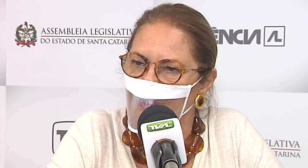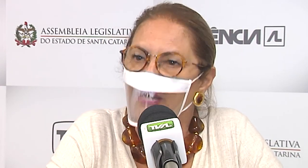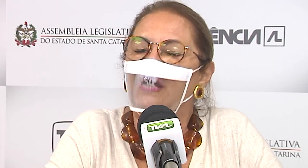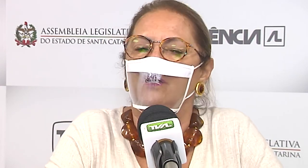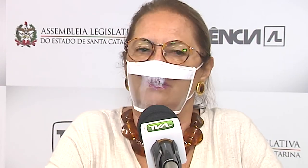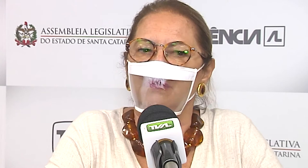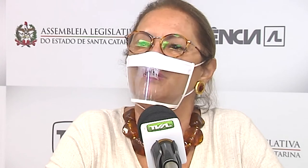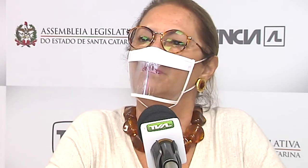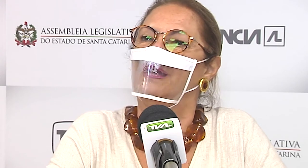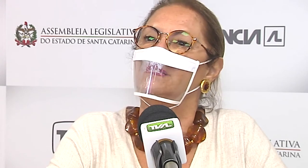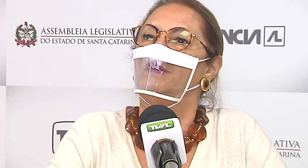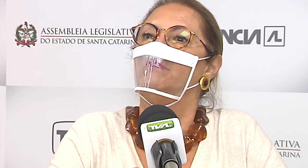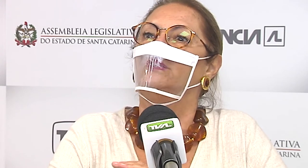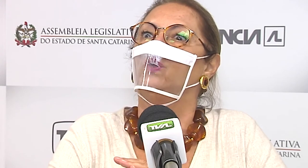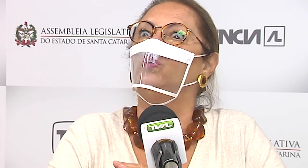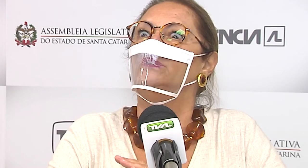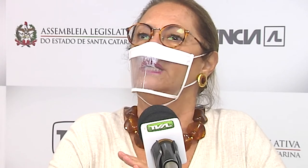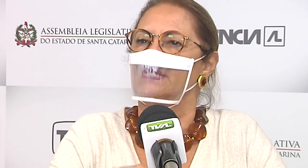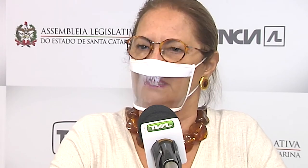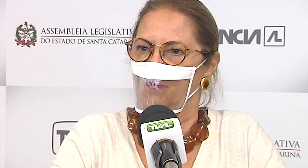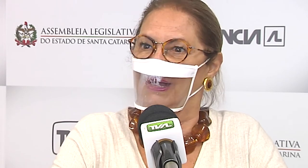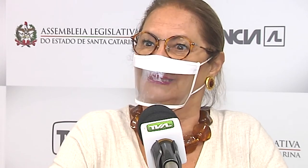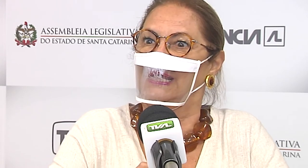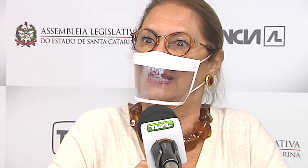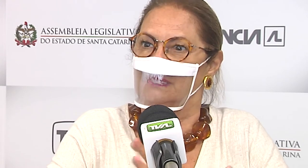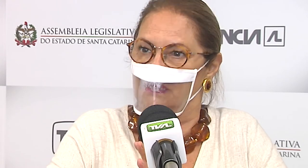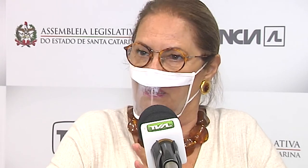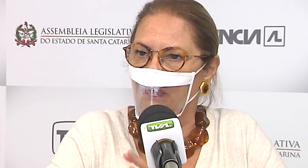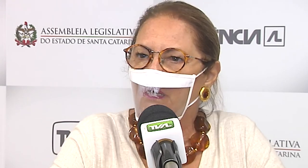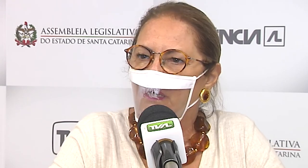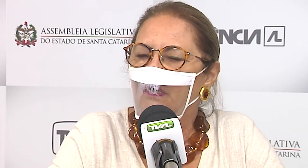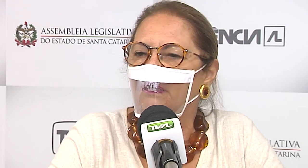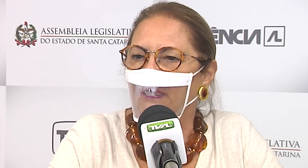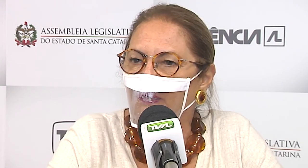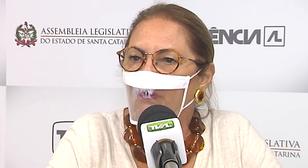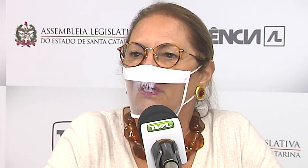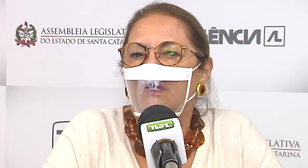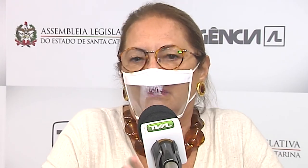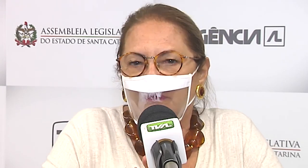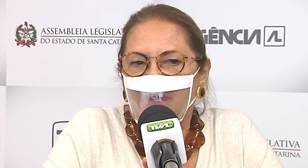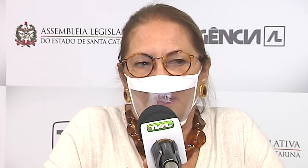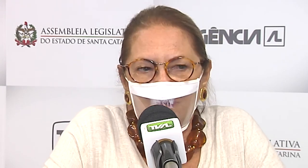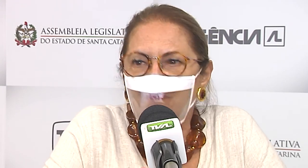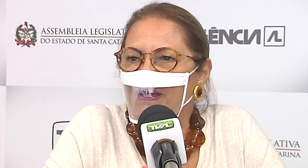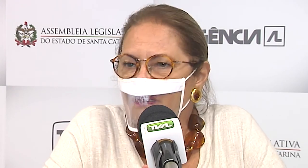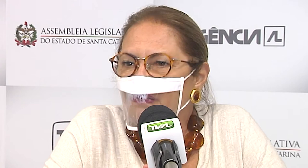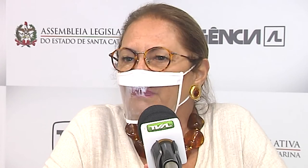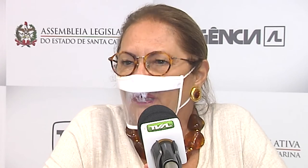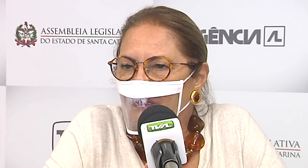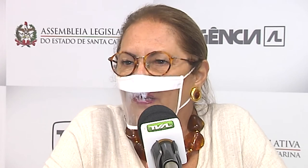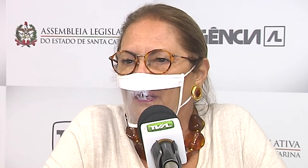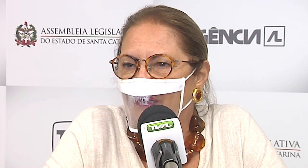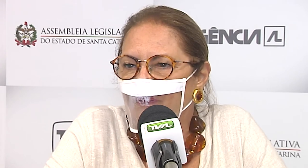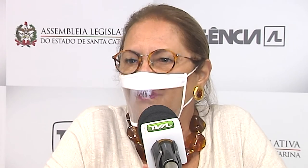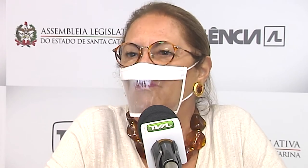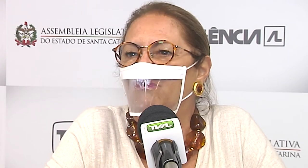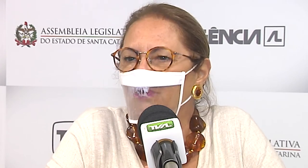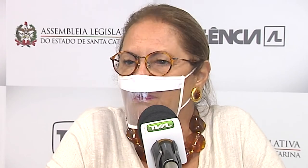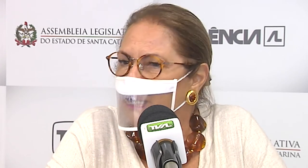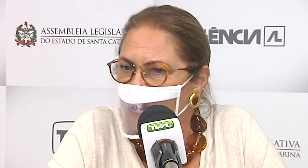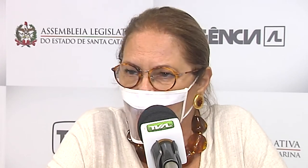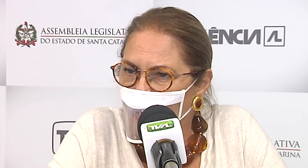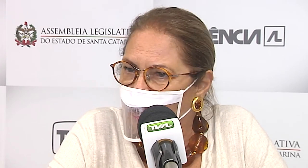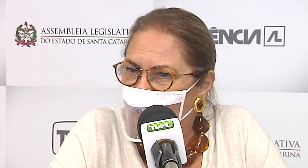casos de Covid. Nós temos que partir para uma doutrinação, uma catequese, entendeu? E os pais também, né?